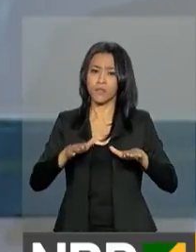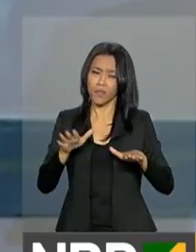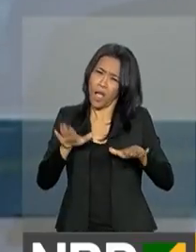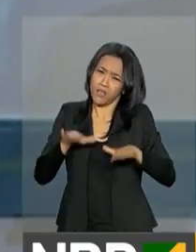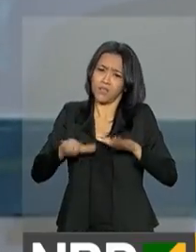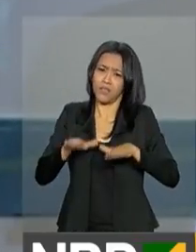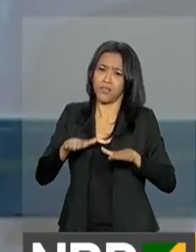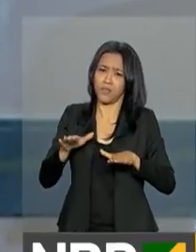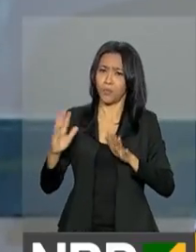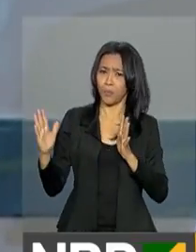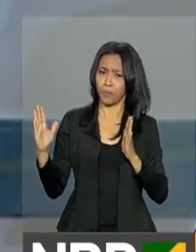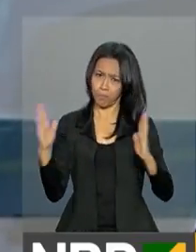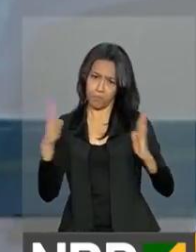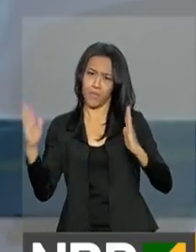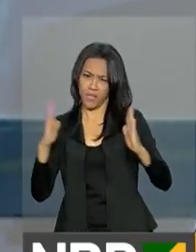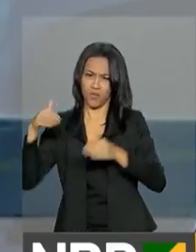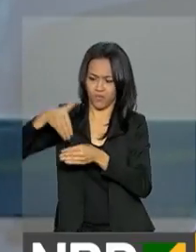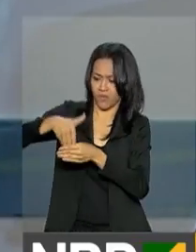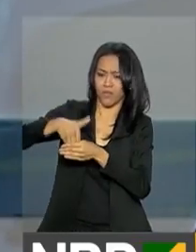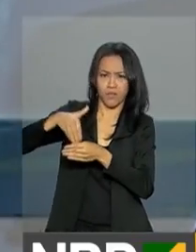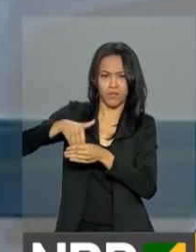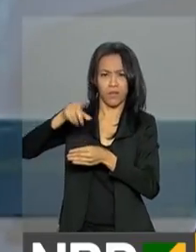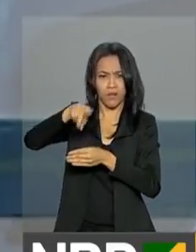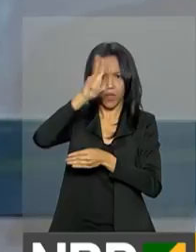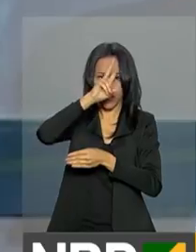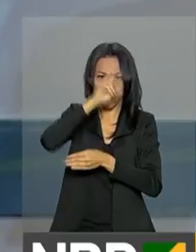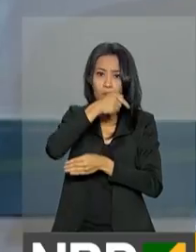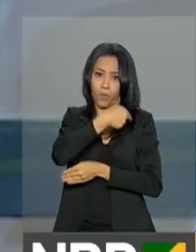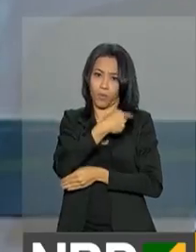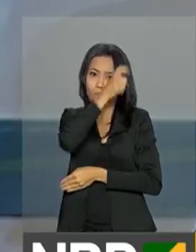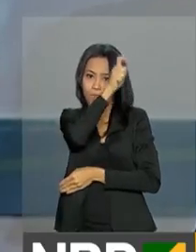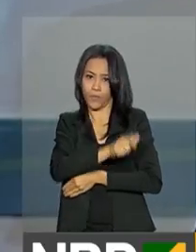muitas vezes até no período eleitoral, como lembrava o eminente presidente Fux,